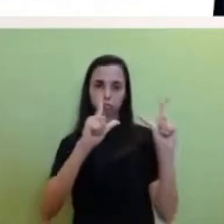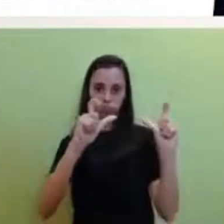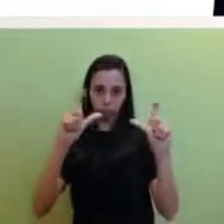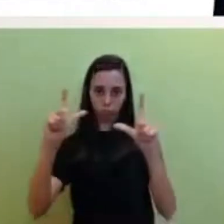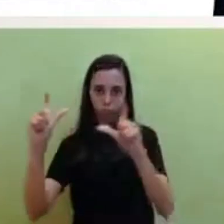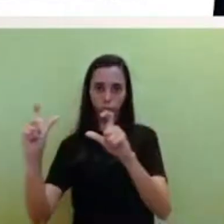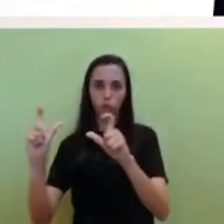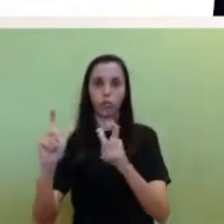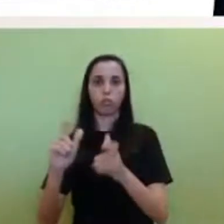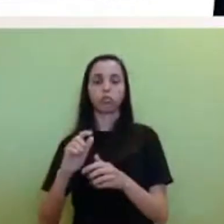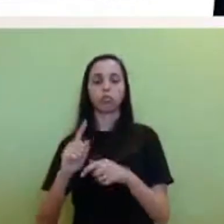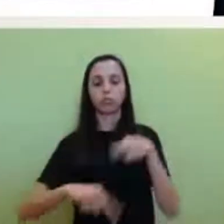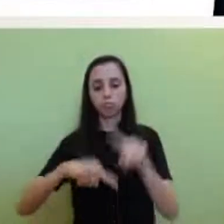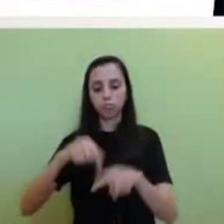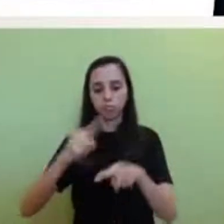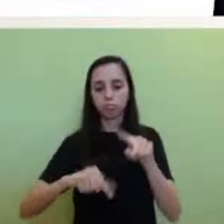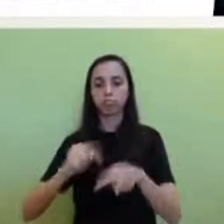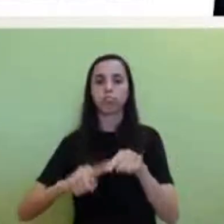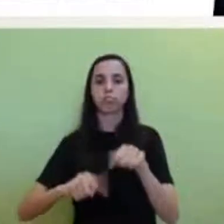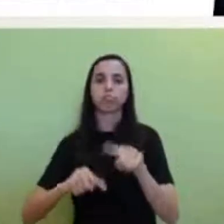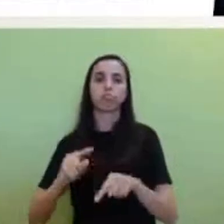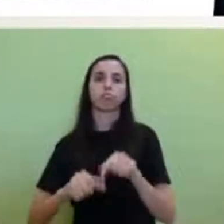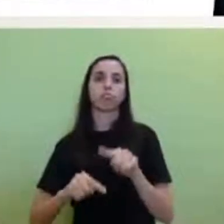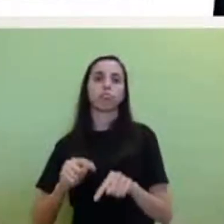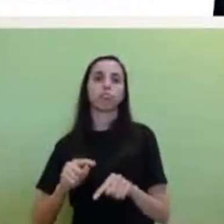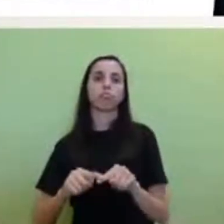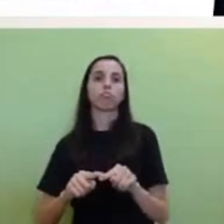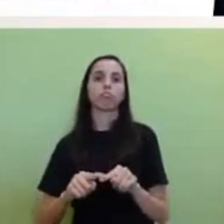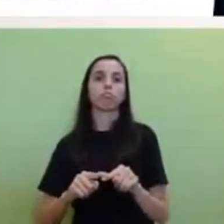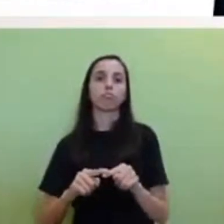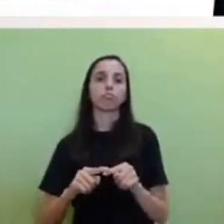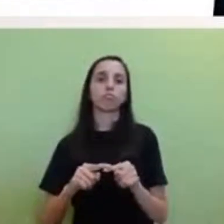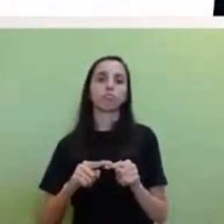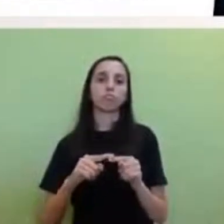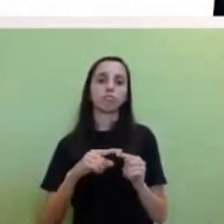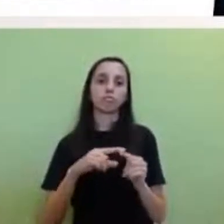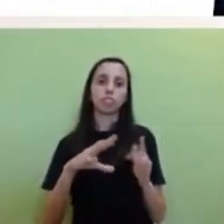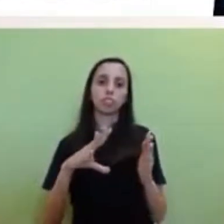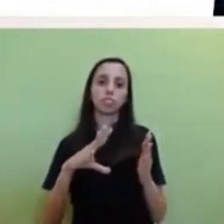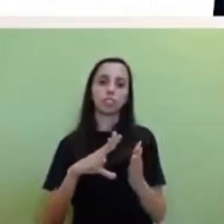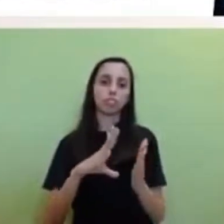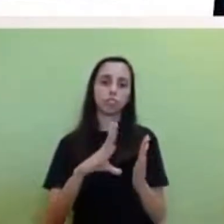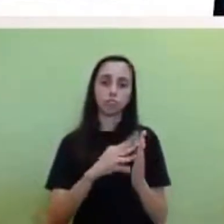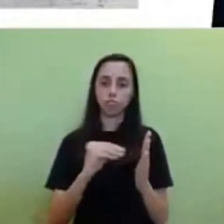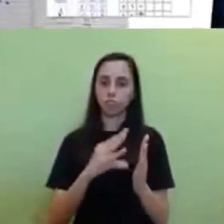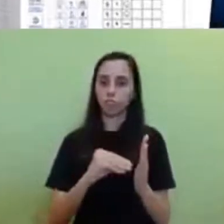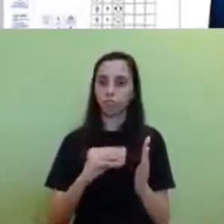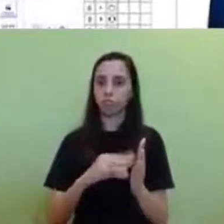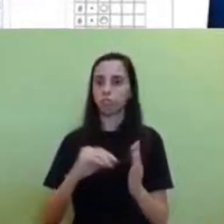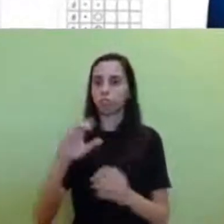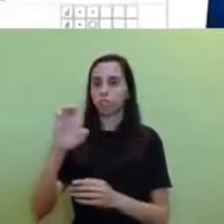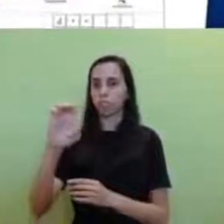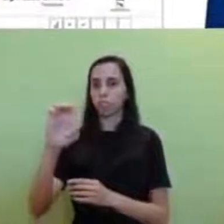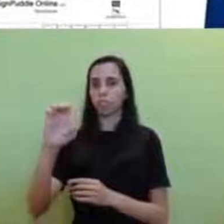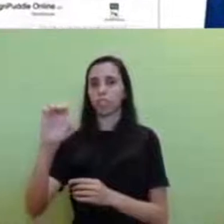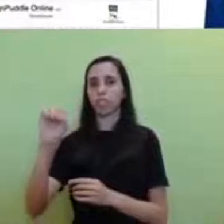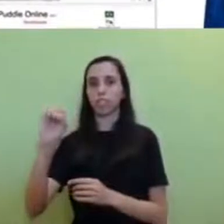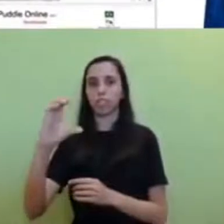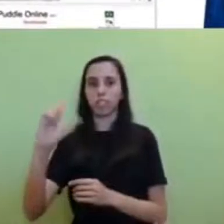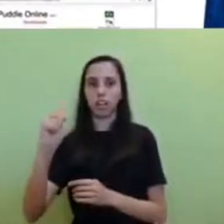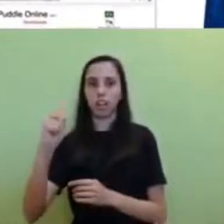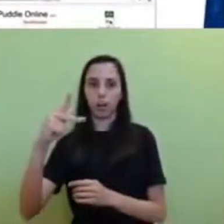de alguns dos materiais. Aí tem uma xerox de uma escápula e as partes da escápula,